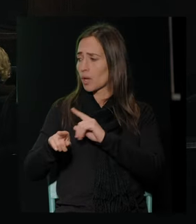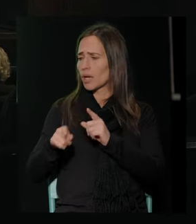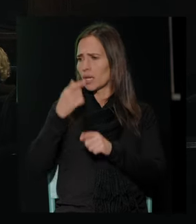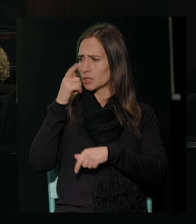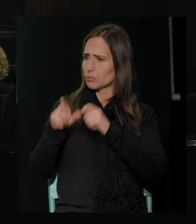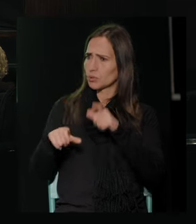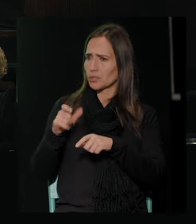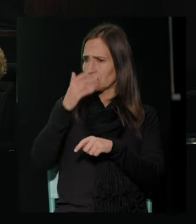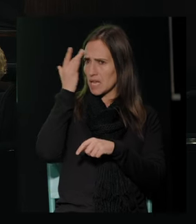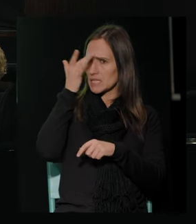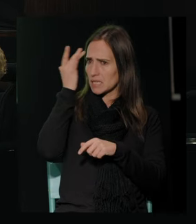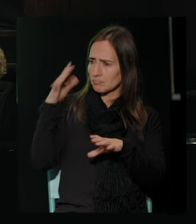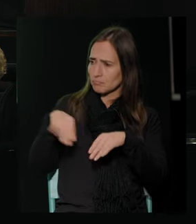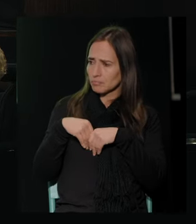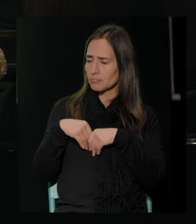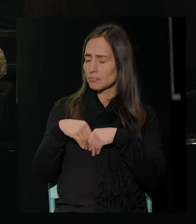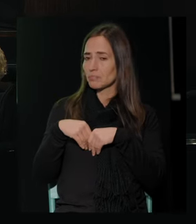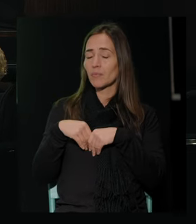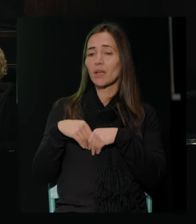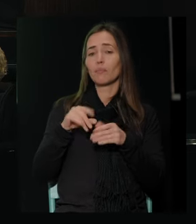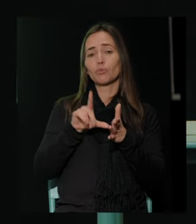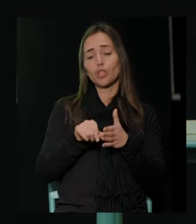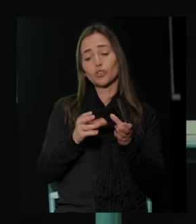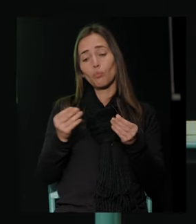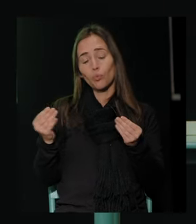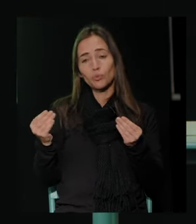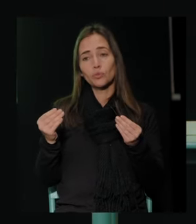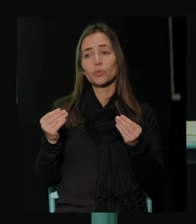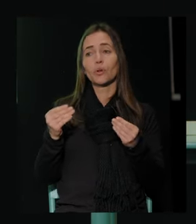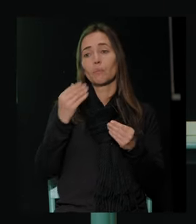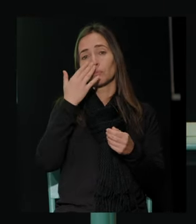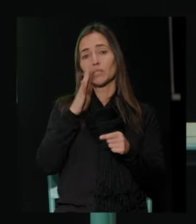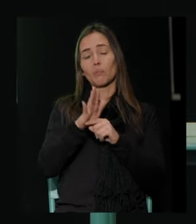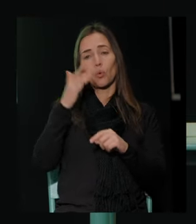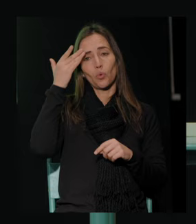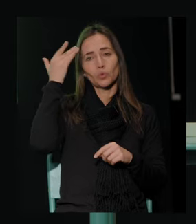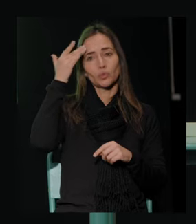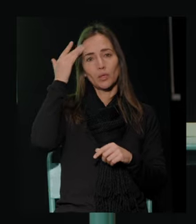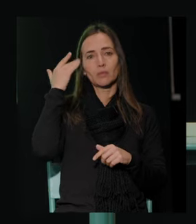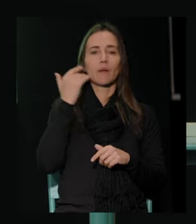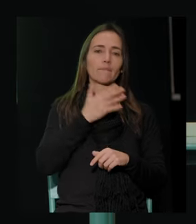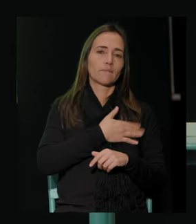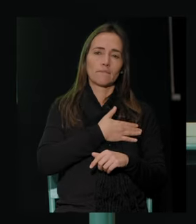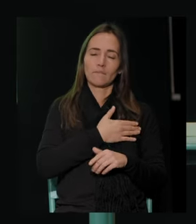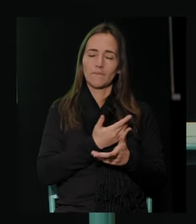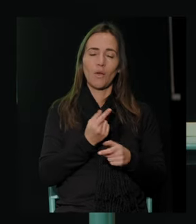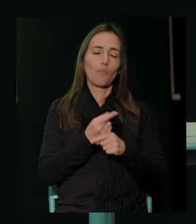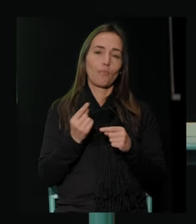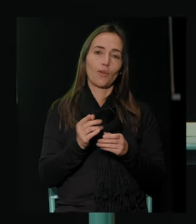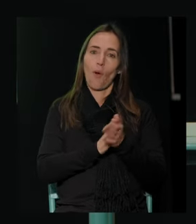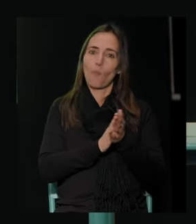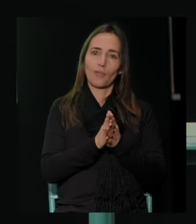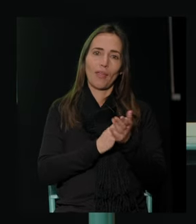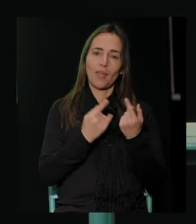aderiram com facilidade. Há vários projetos, depende. Os séniores, por exemplo, ficam É maravilhados maravilhoso. porque Aquilo têm vão